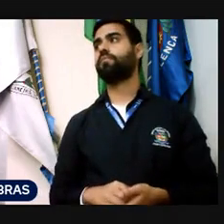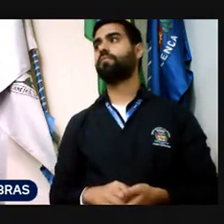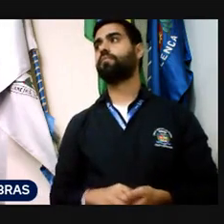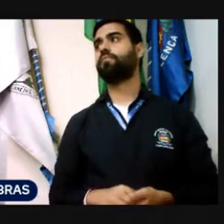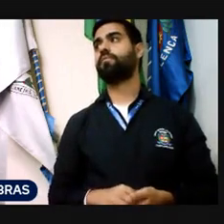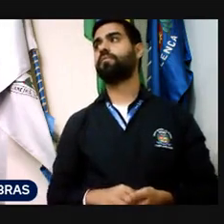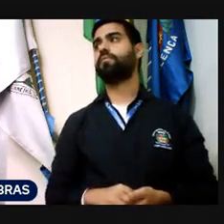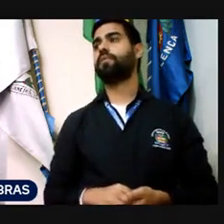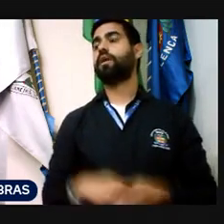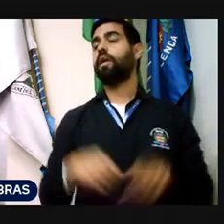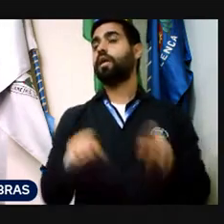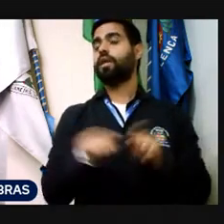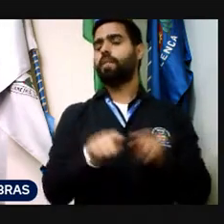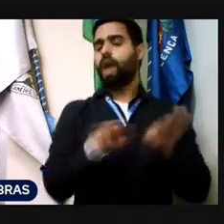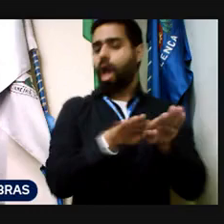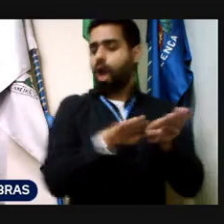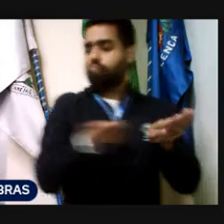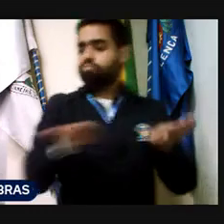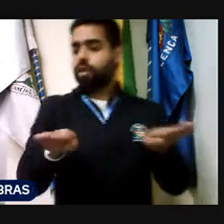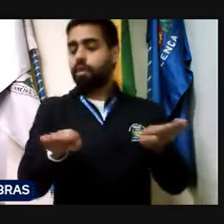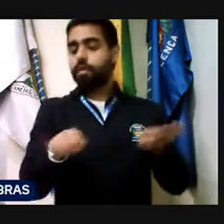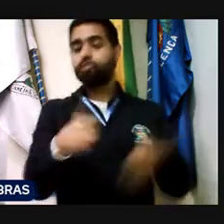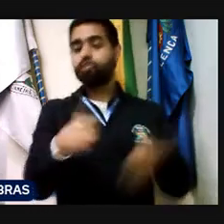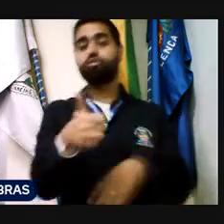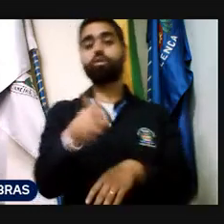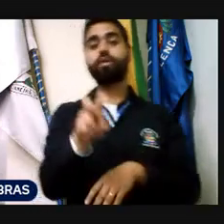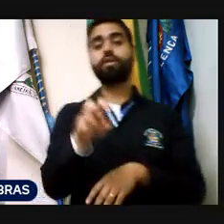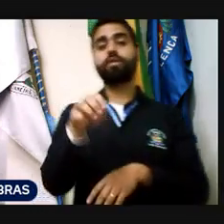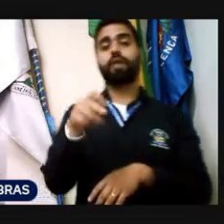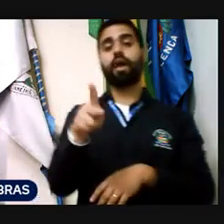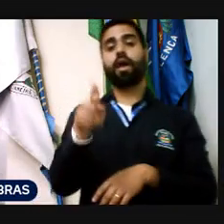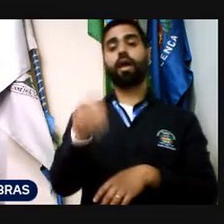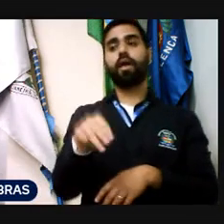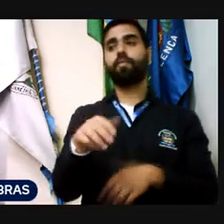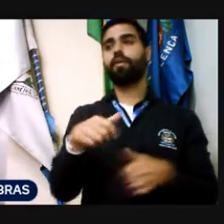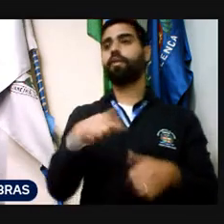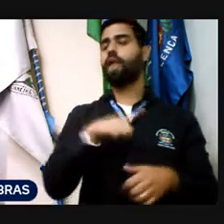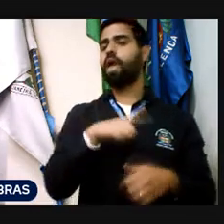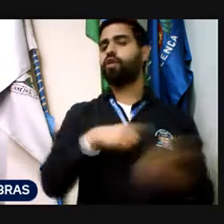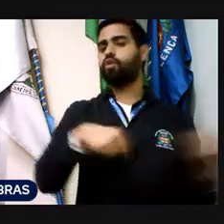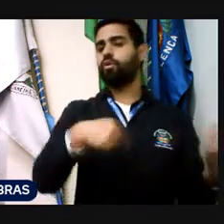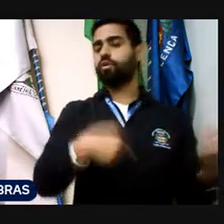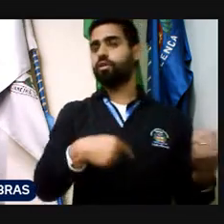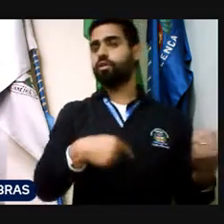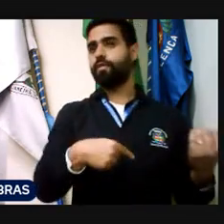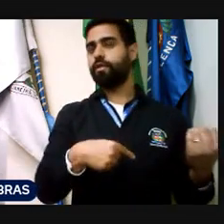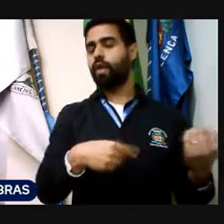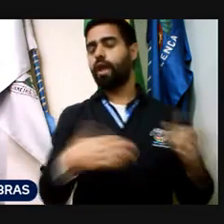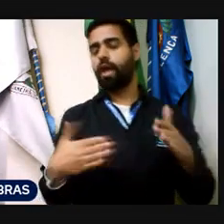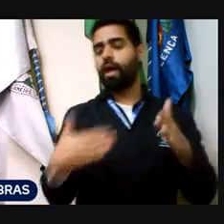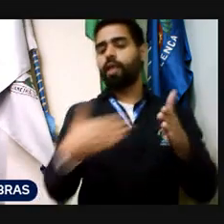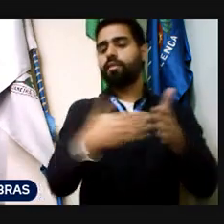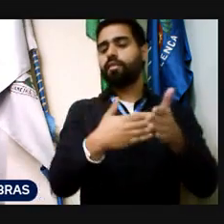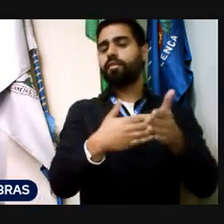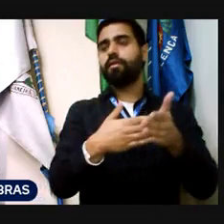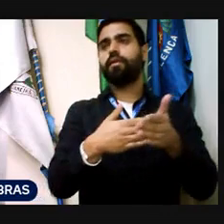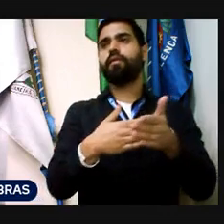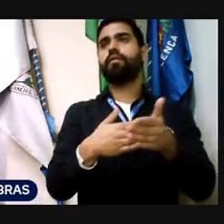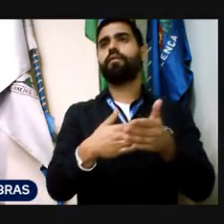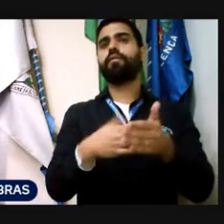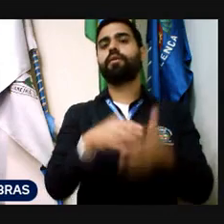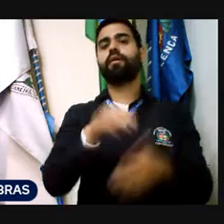e também a pavimentação dos 15 quilômetros que liga o Distrito de Conservatória, 6º Distrito, ao Distrito